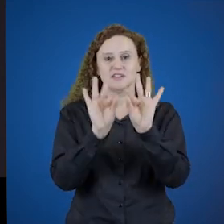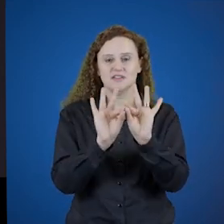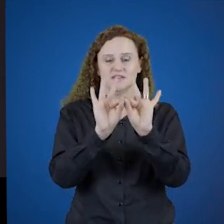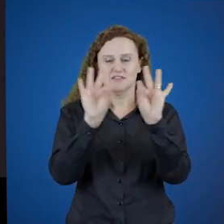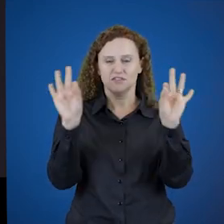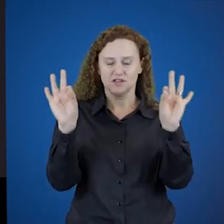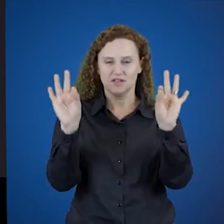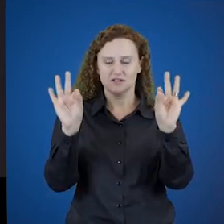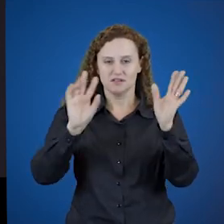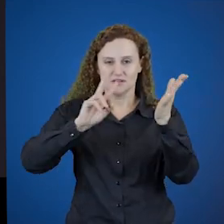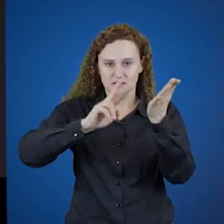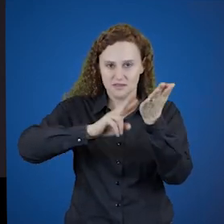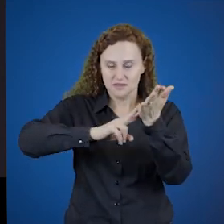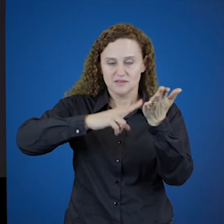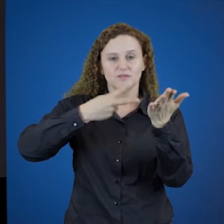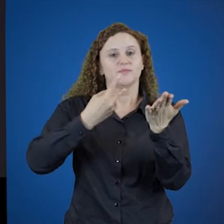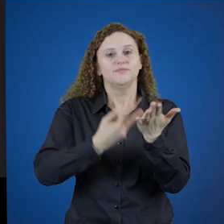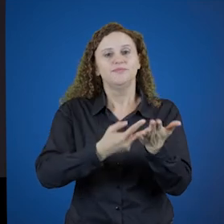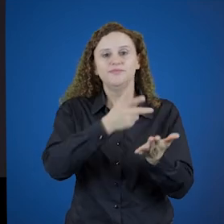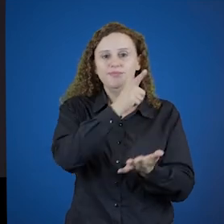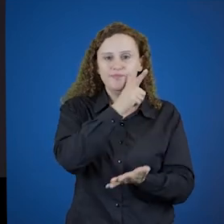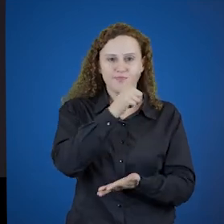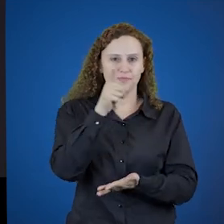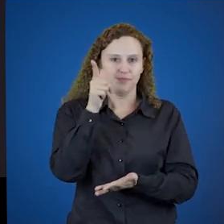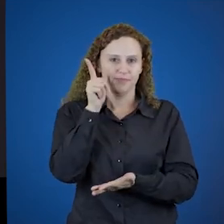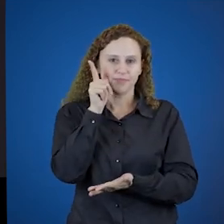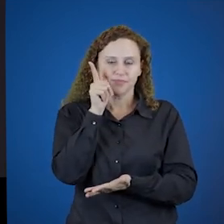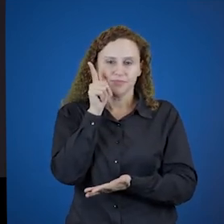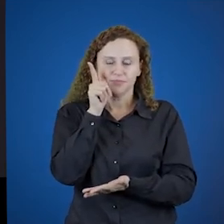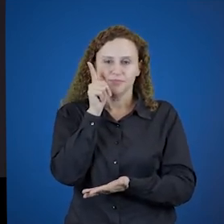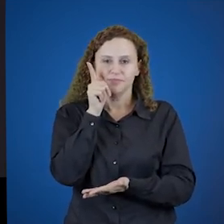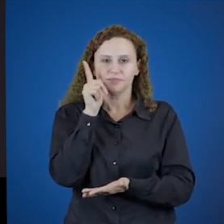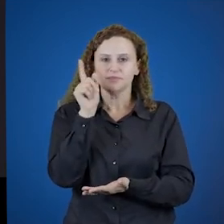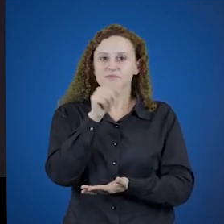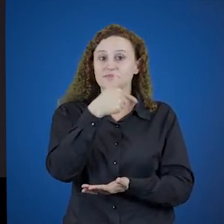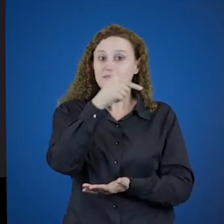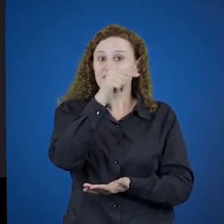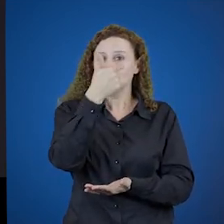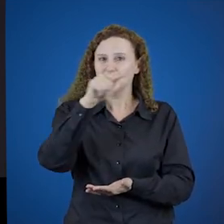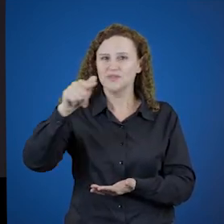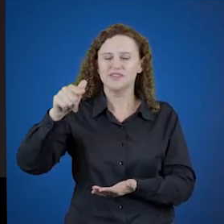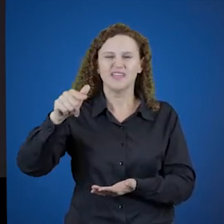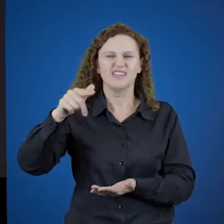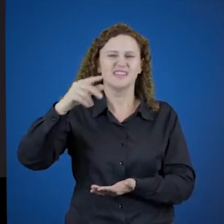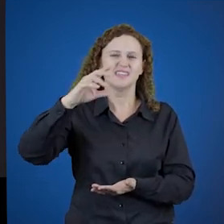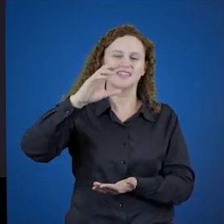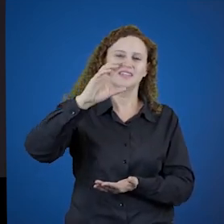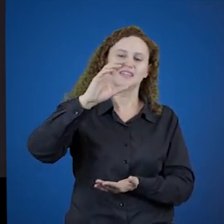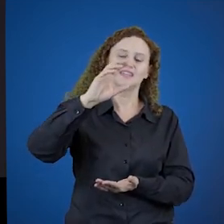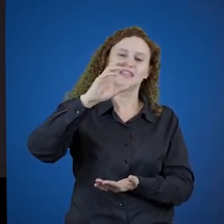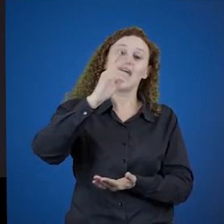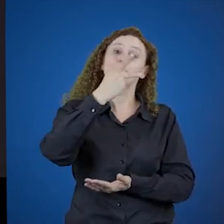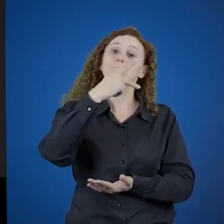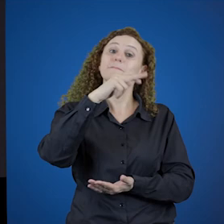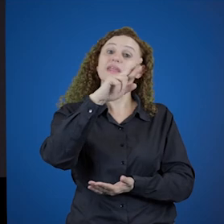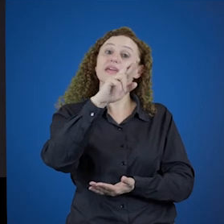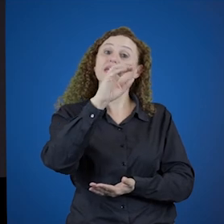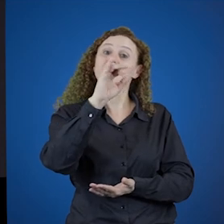frase e vai ser traduzida para o latim sem a preposição